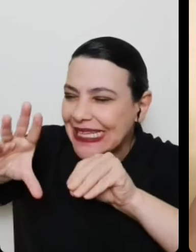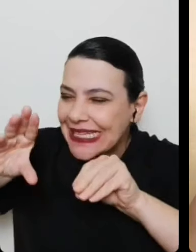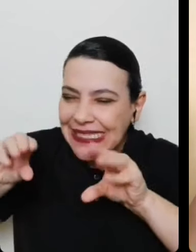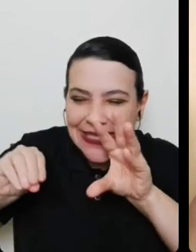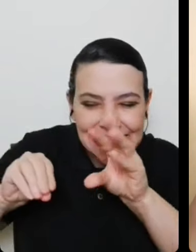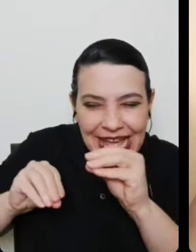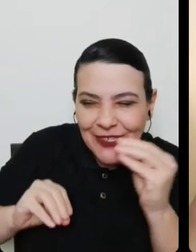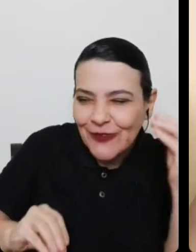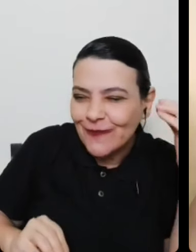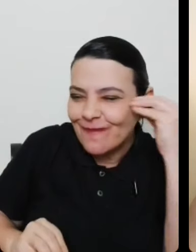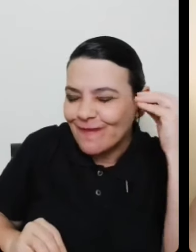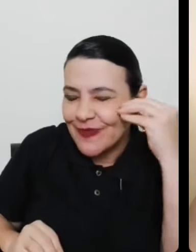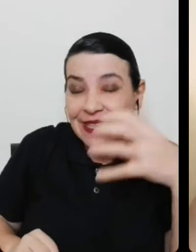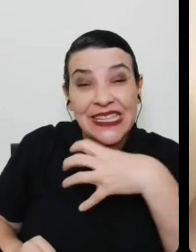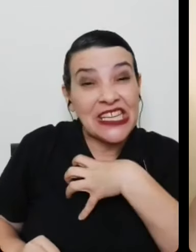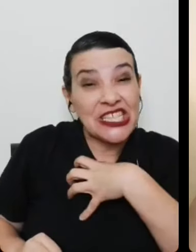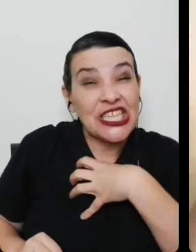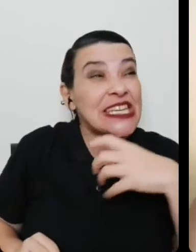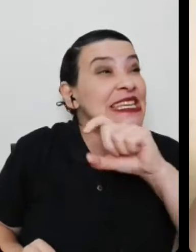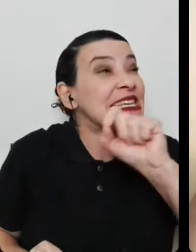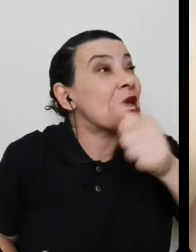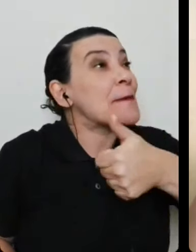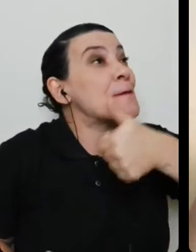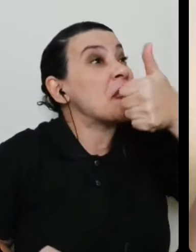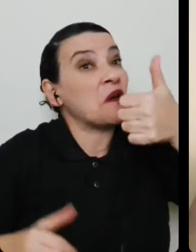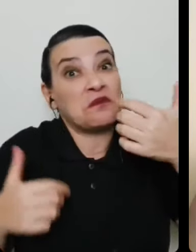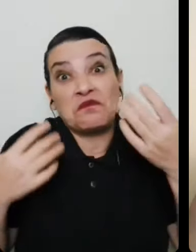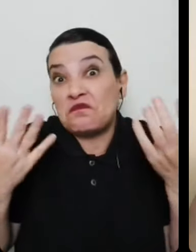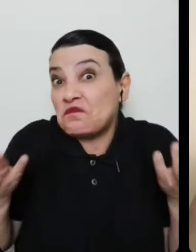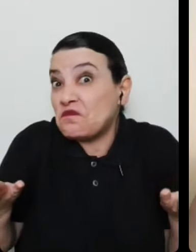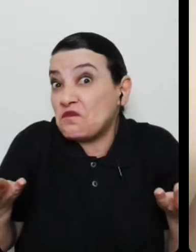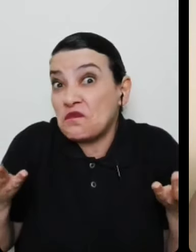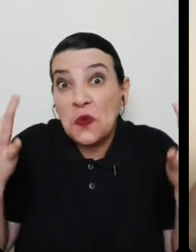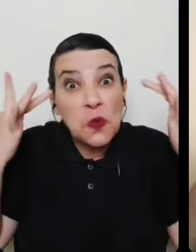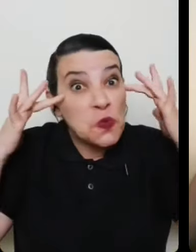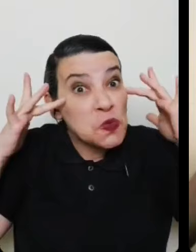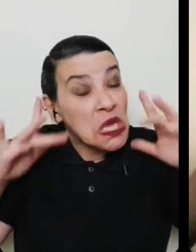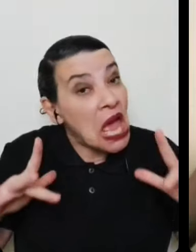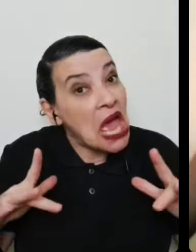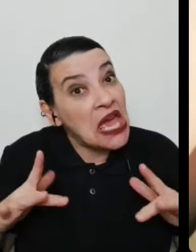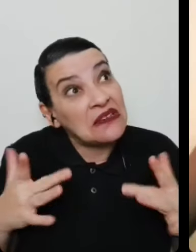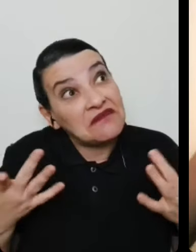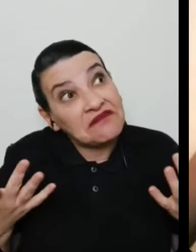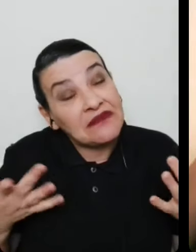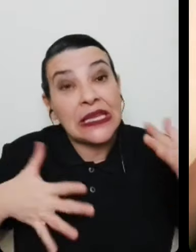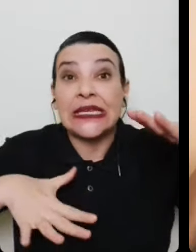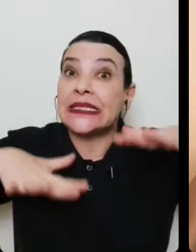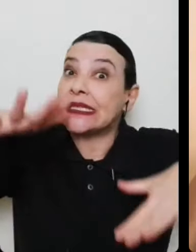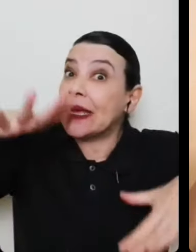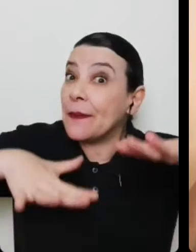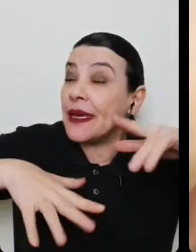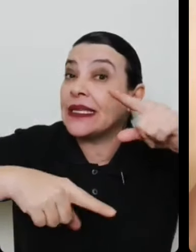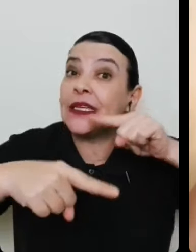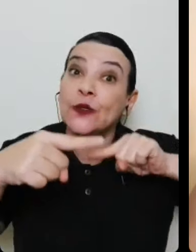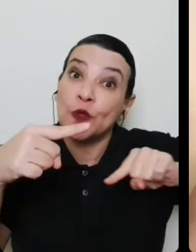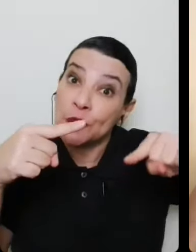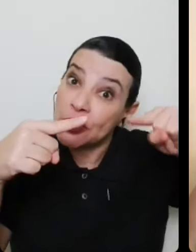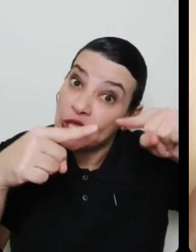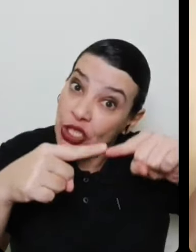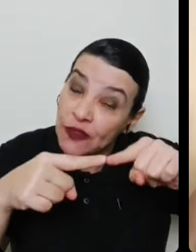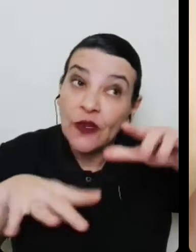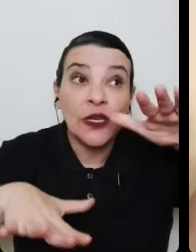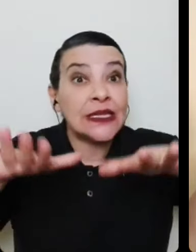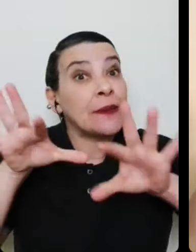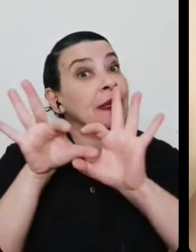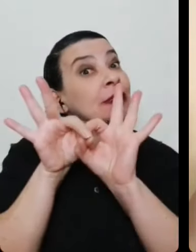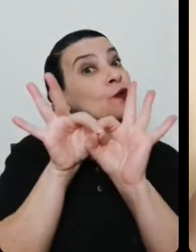forma? Não sei, não sei se existe isso. Existe dependendo do objetivo, dependendo do contexto